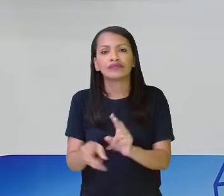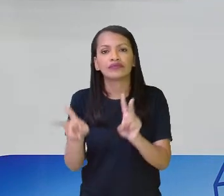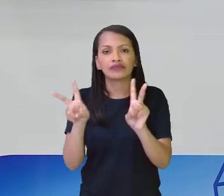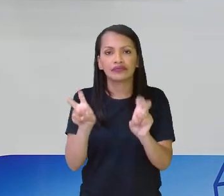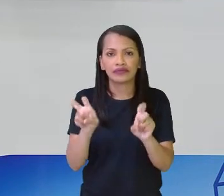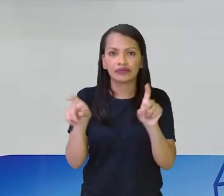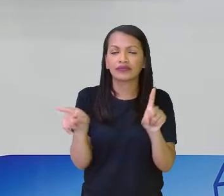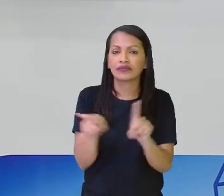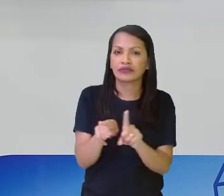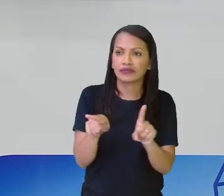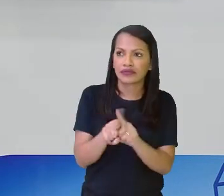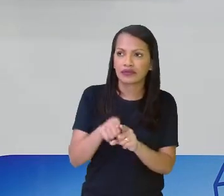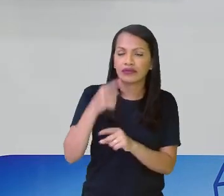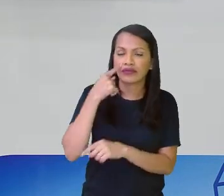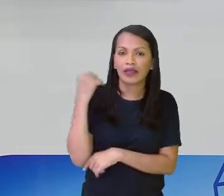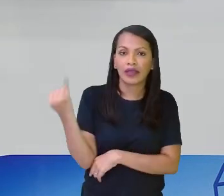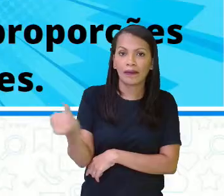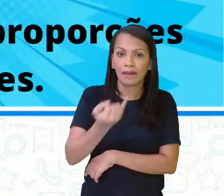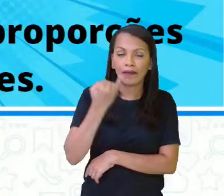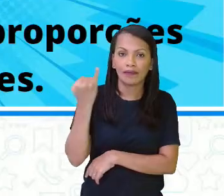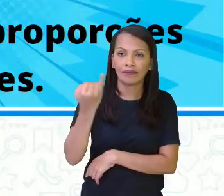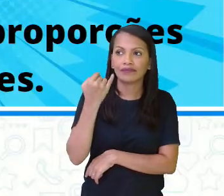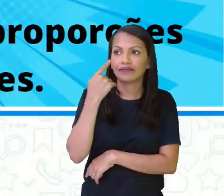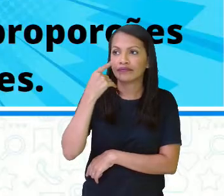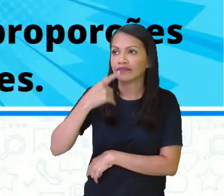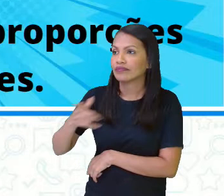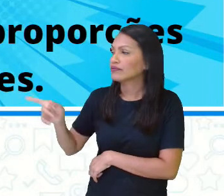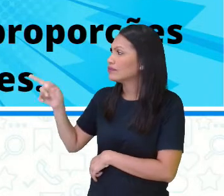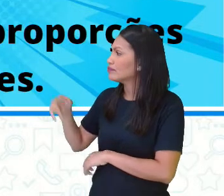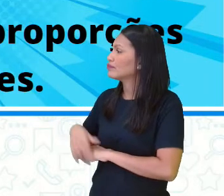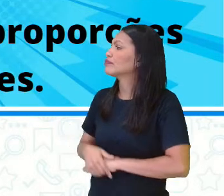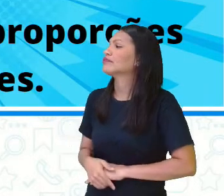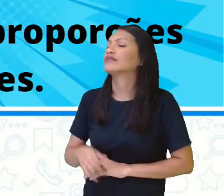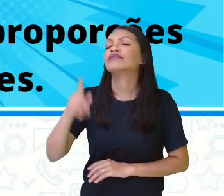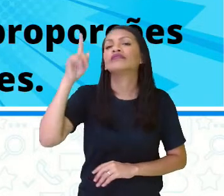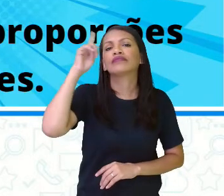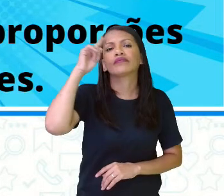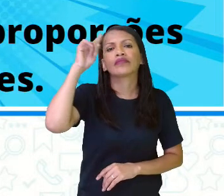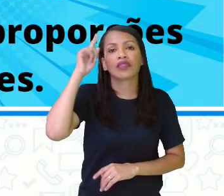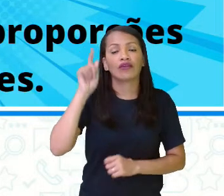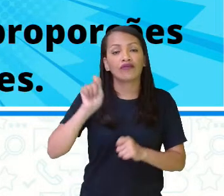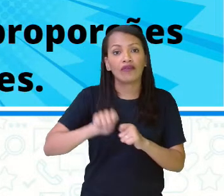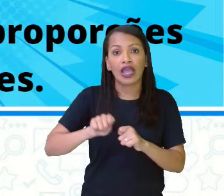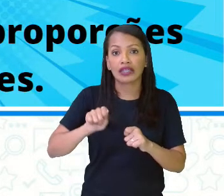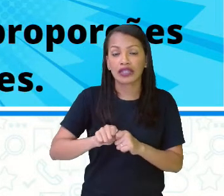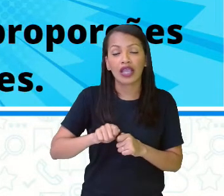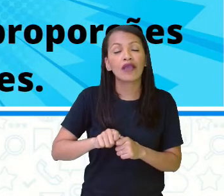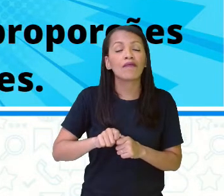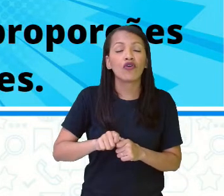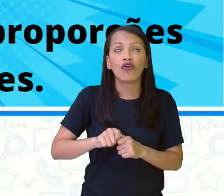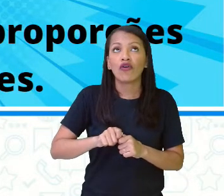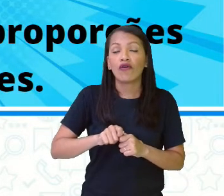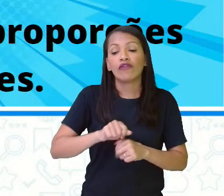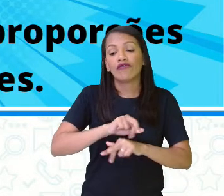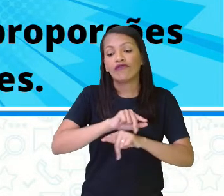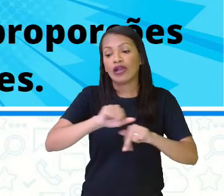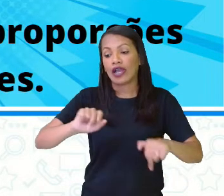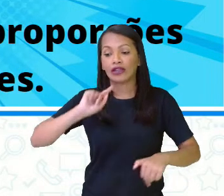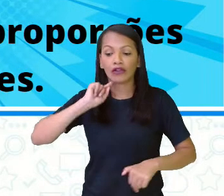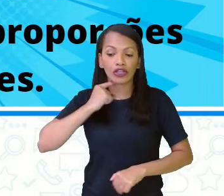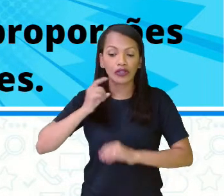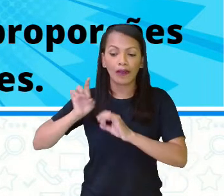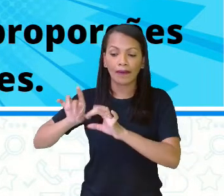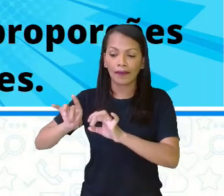vale a pena a gente conferir, né? Então, diariamente, as cidades emitem uma enorme quantidade de lixo e grande parte desses detritos não